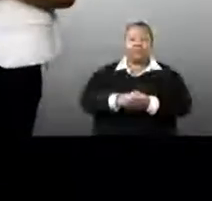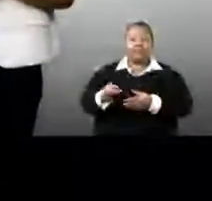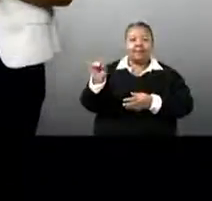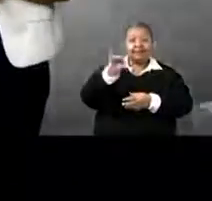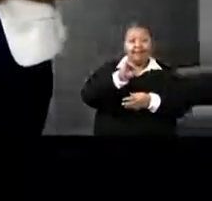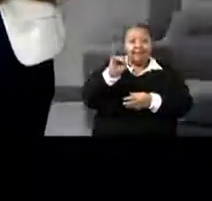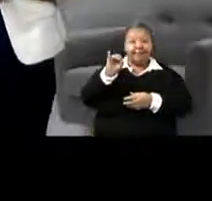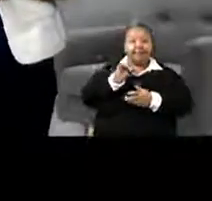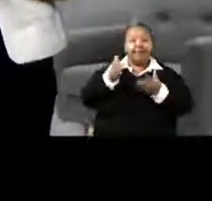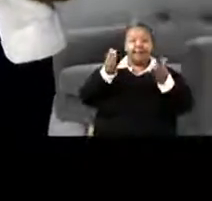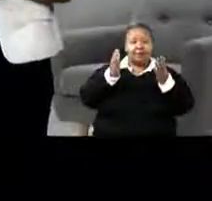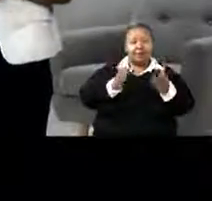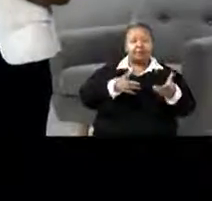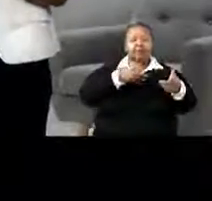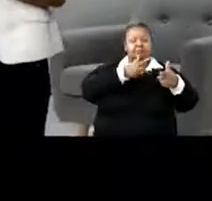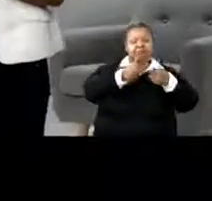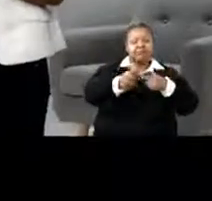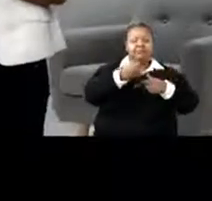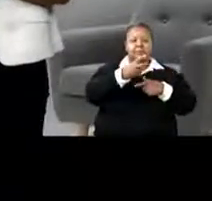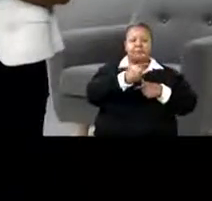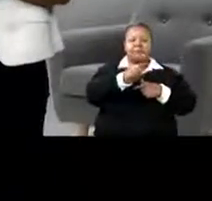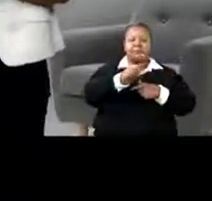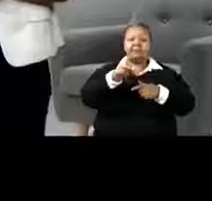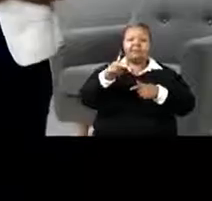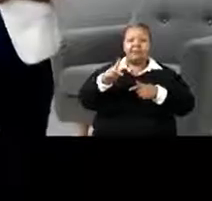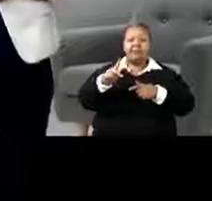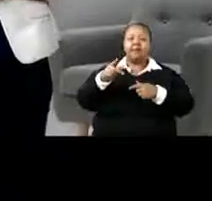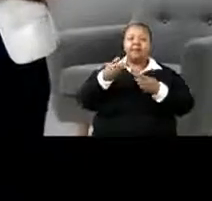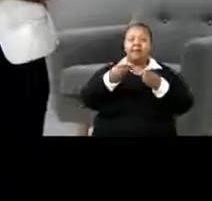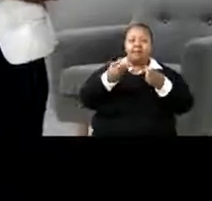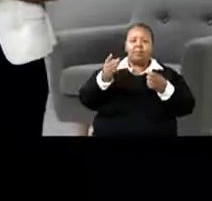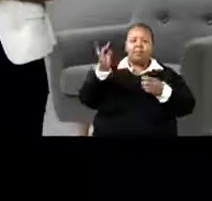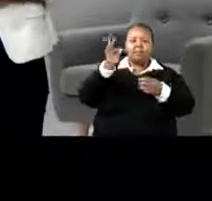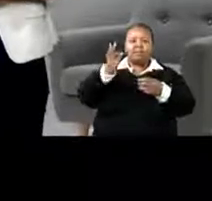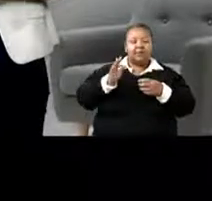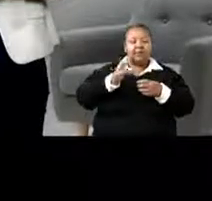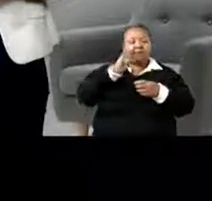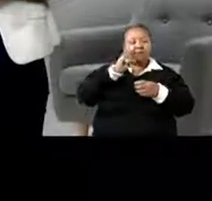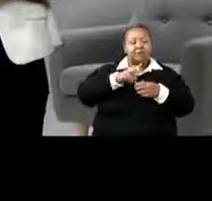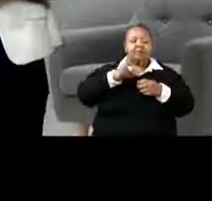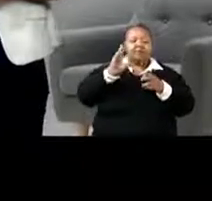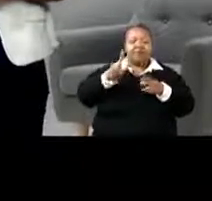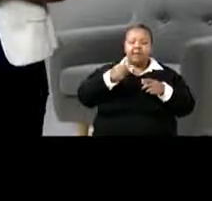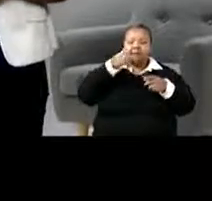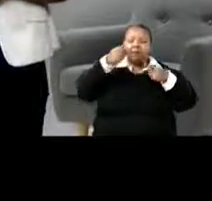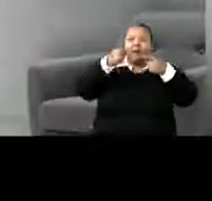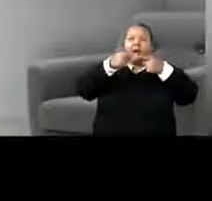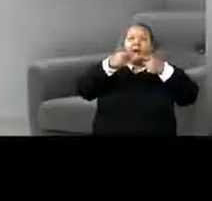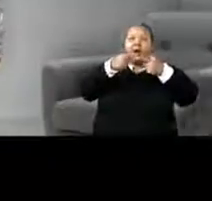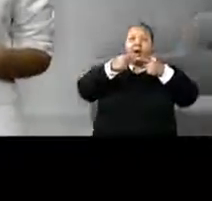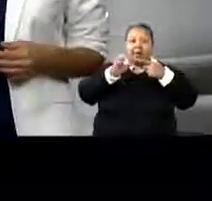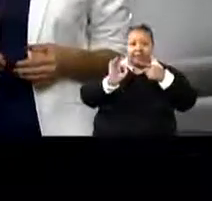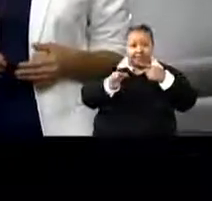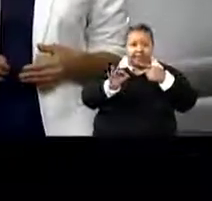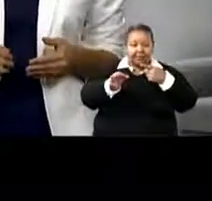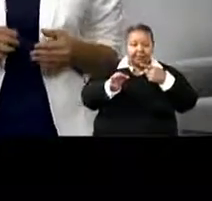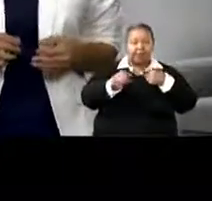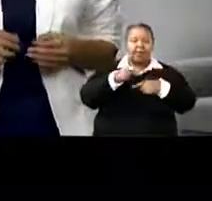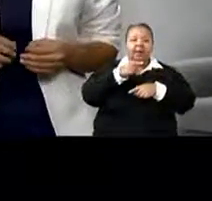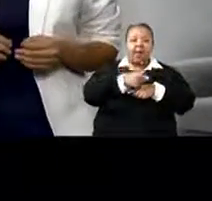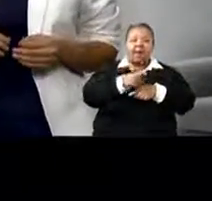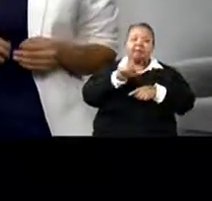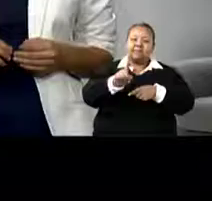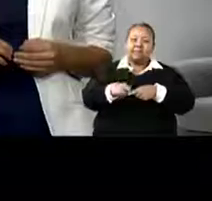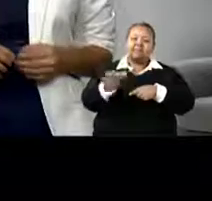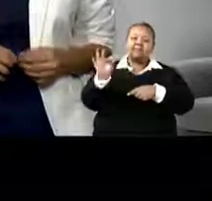olá agora que você já solucionou duas das sp muitas das teorias vistas na pré aula fazem mais sentido não é mesmo essa é